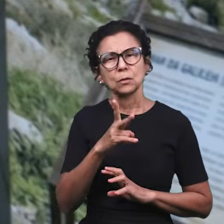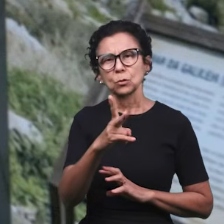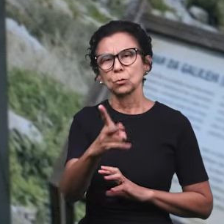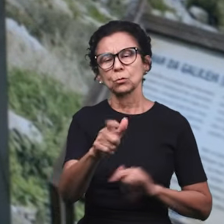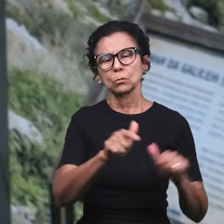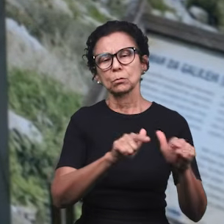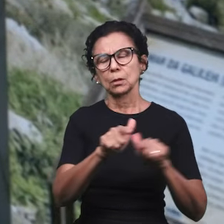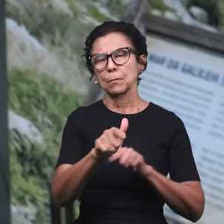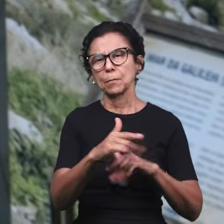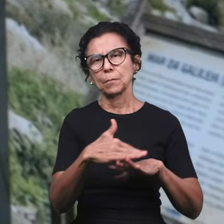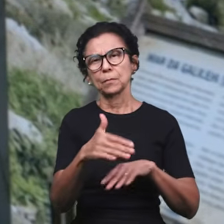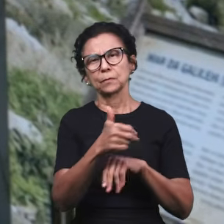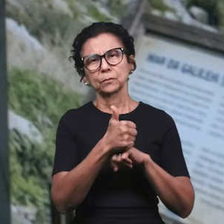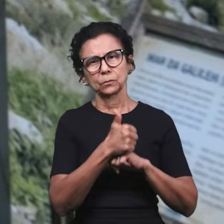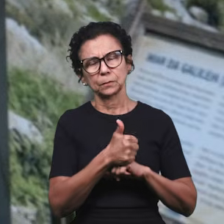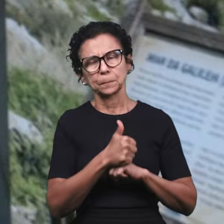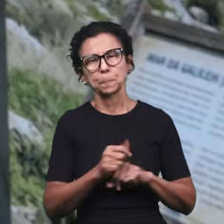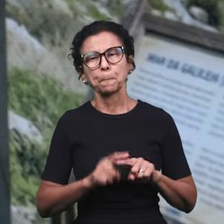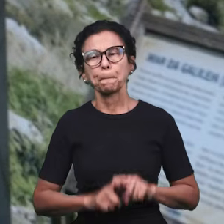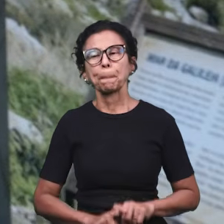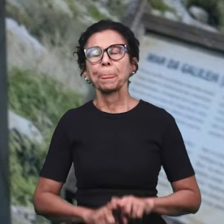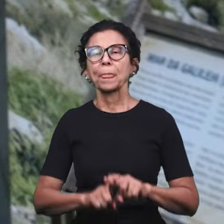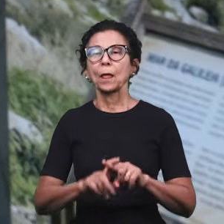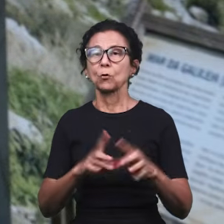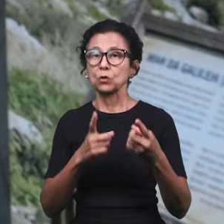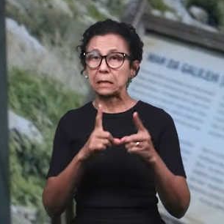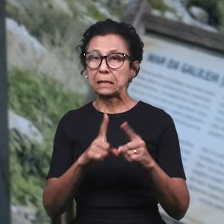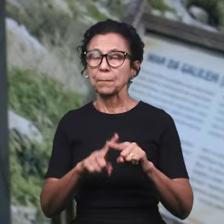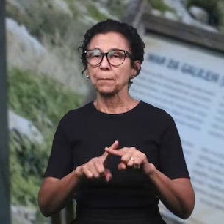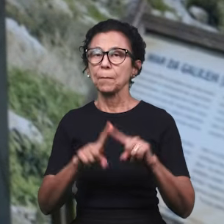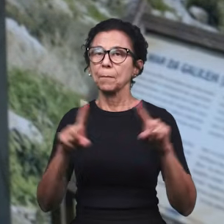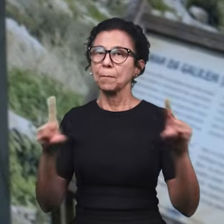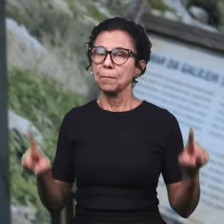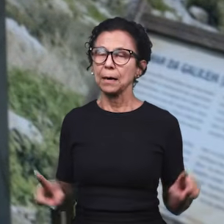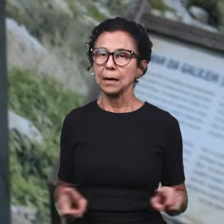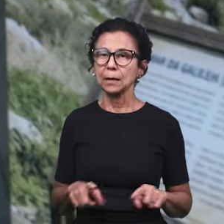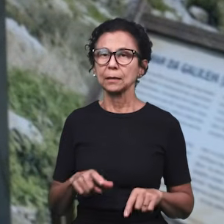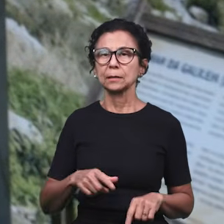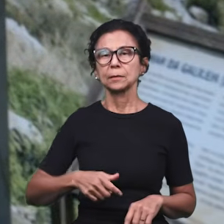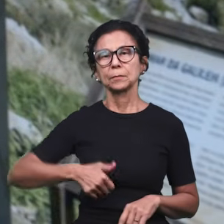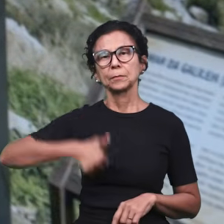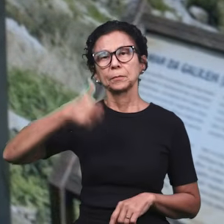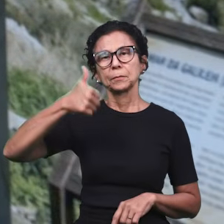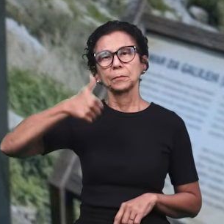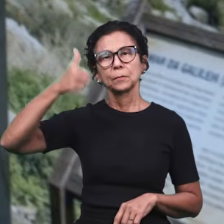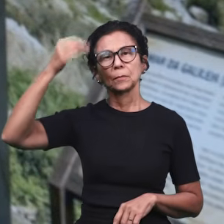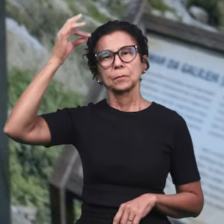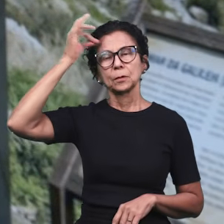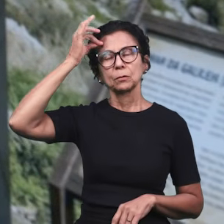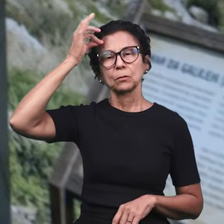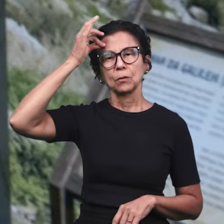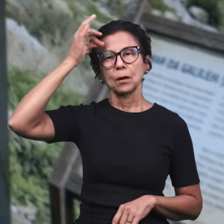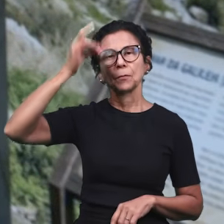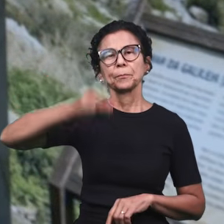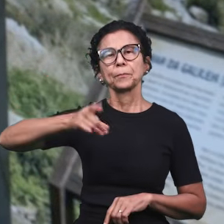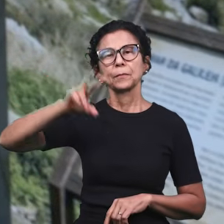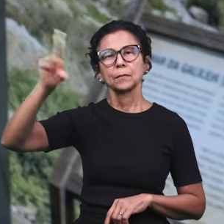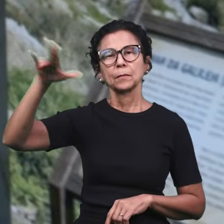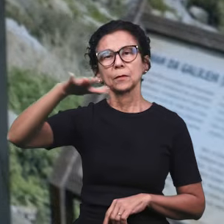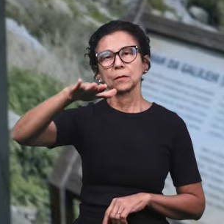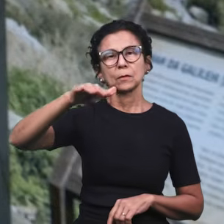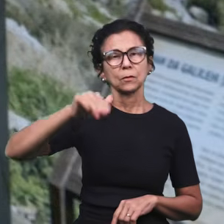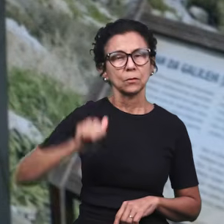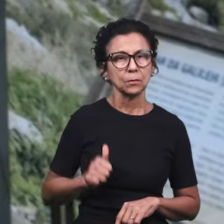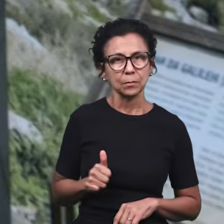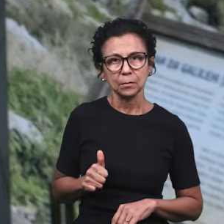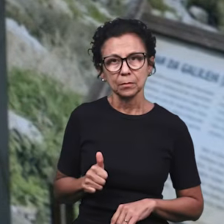E interessante é que aqui está uma profecia, porque a pesca maravilhosa